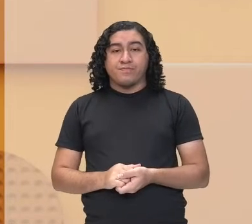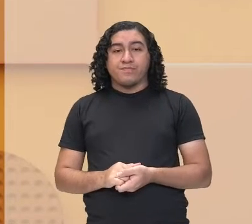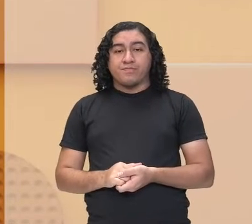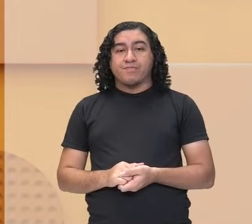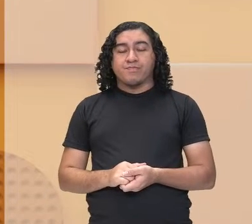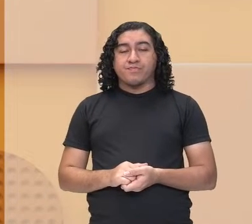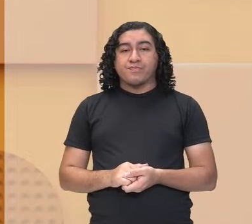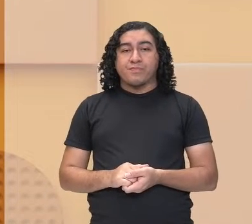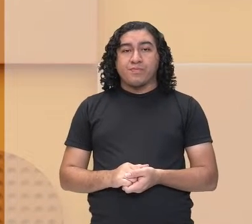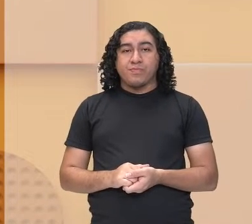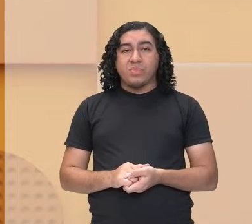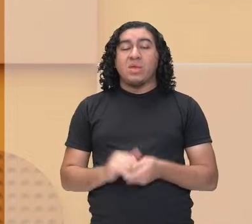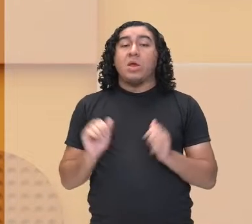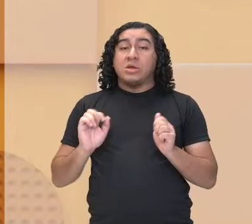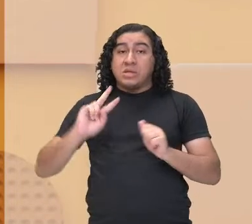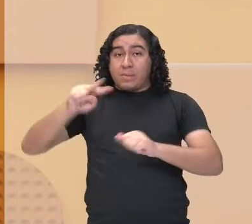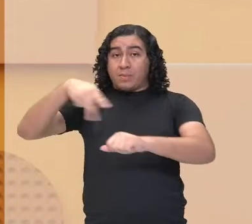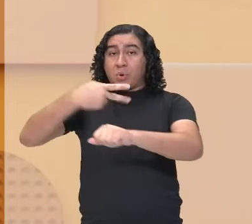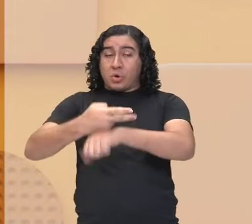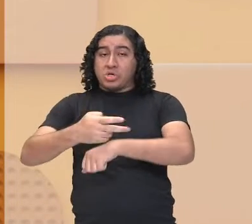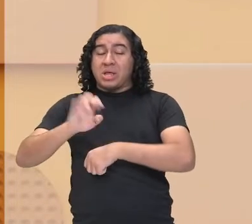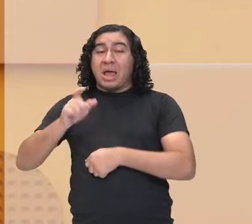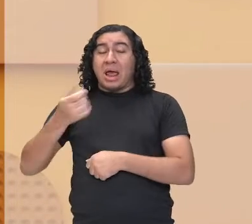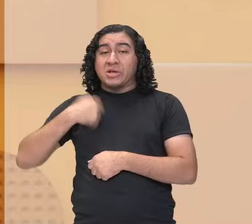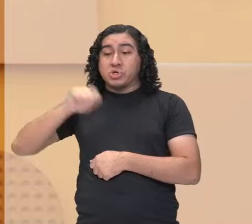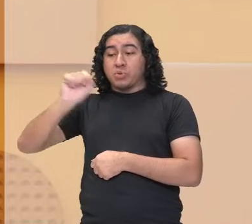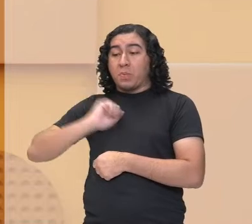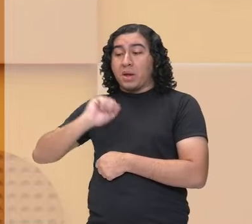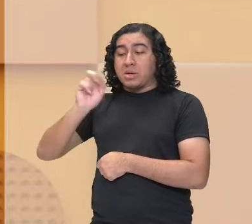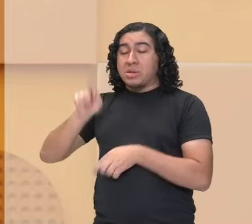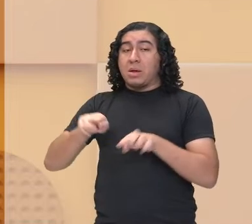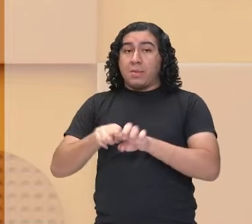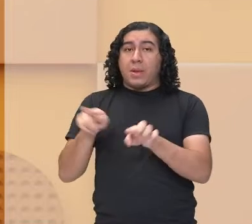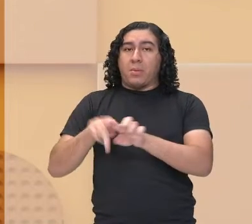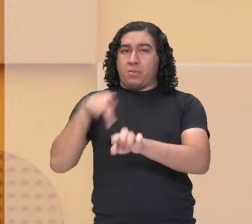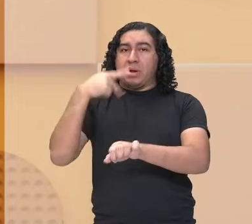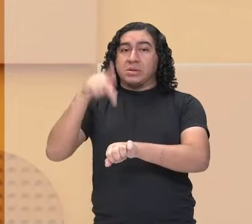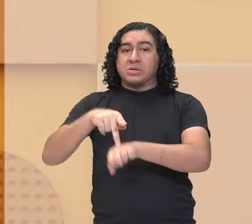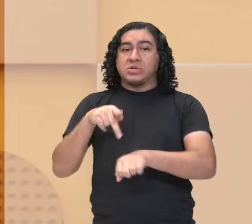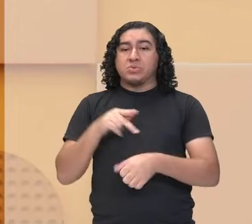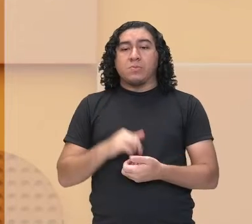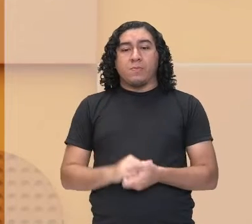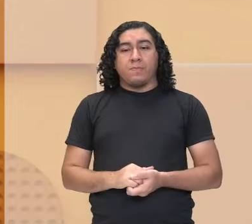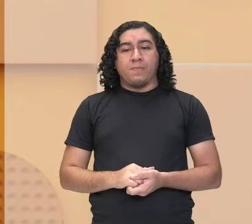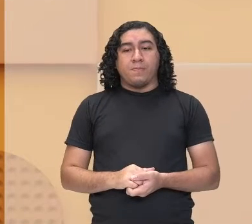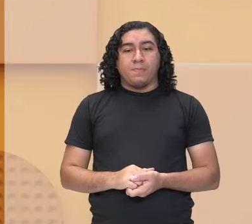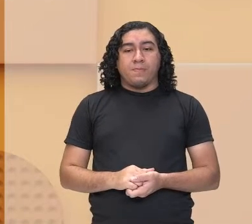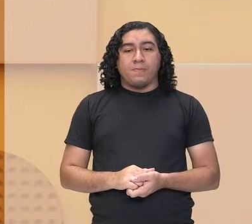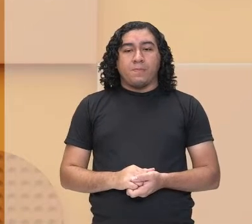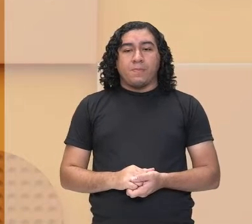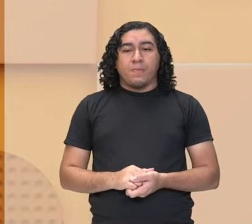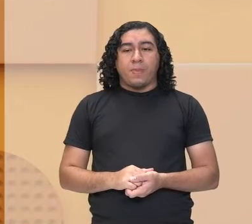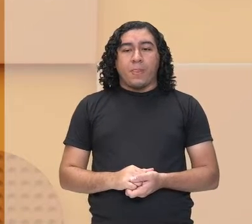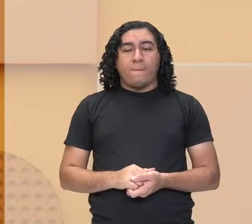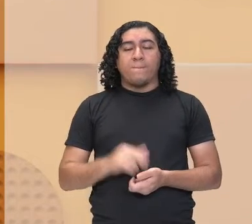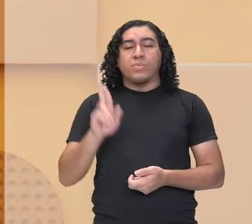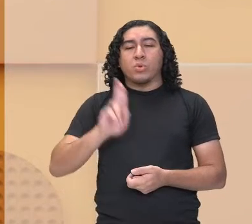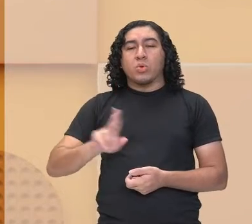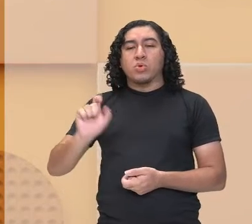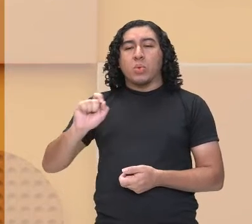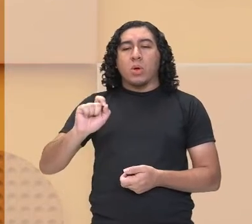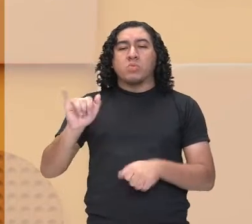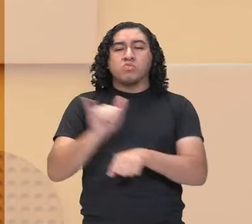da Espanha. E a Espanha, ela vai utilizar o conhecimento náutico